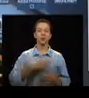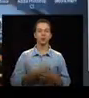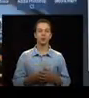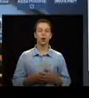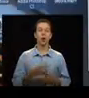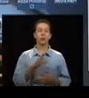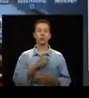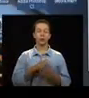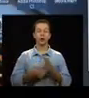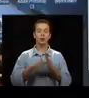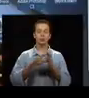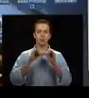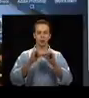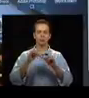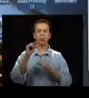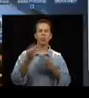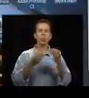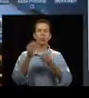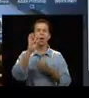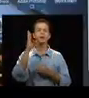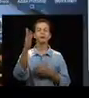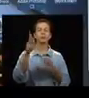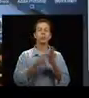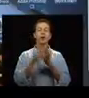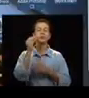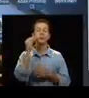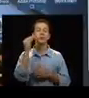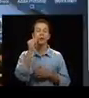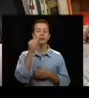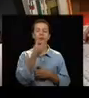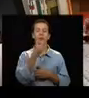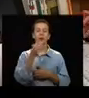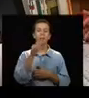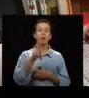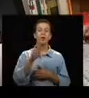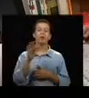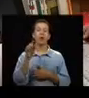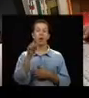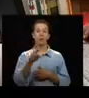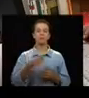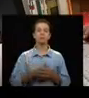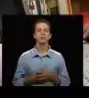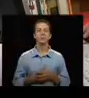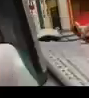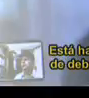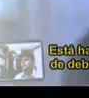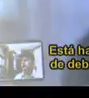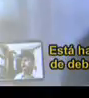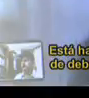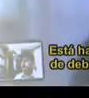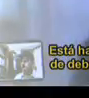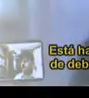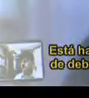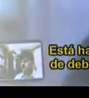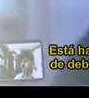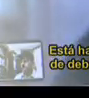nesse documentário. Gostaria que você falasse um pouquinho o que é que vocês estão realizando, a experiência freiriana do Instituto aí. Está a